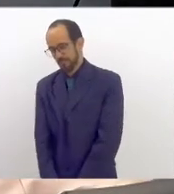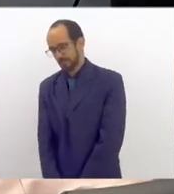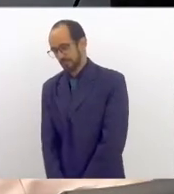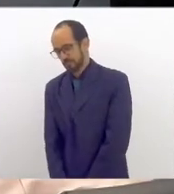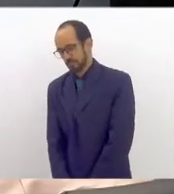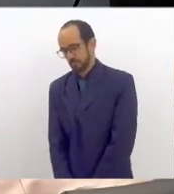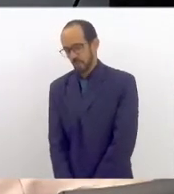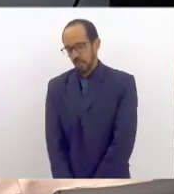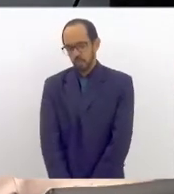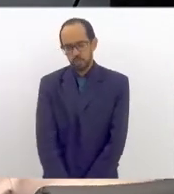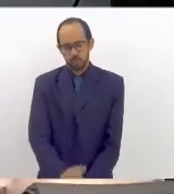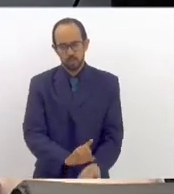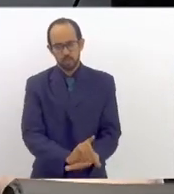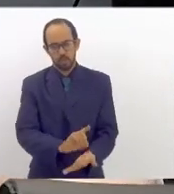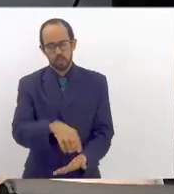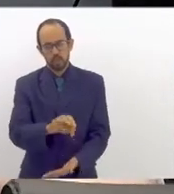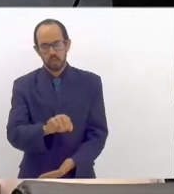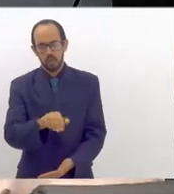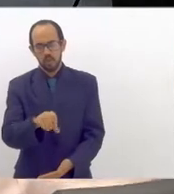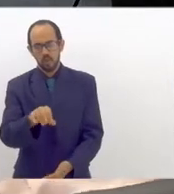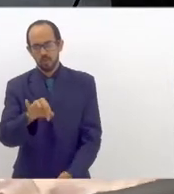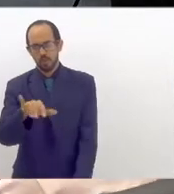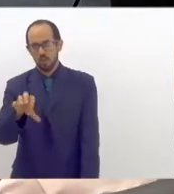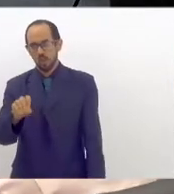Doutor Teófilo por favor